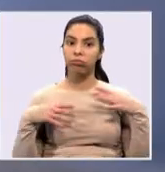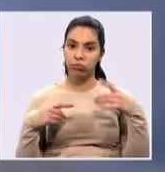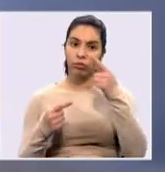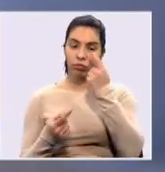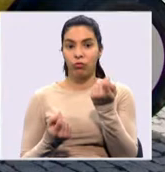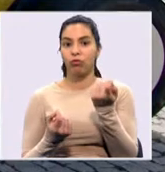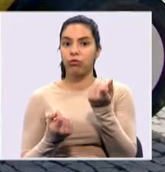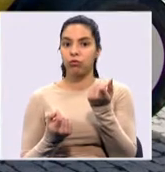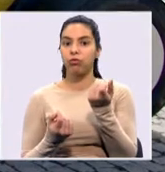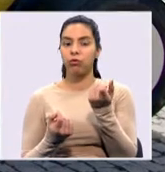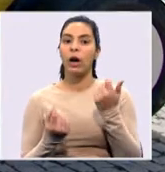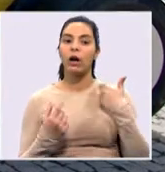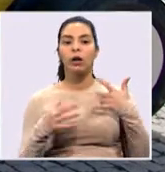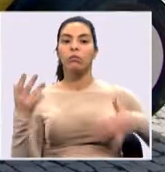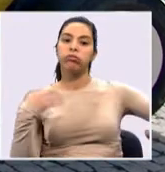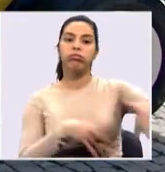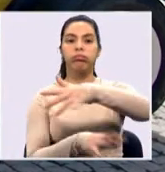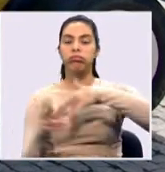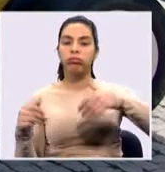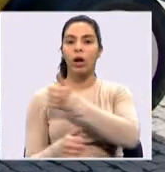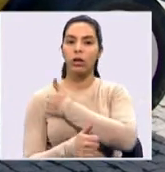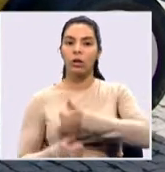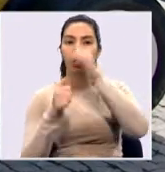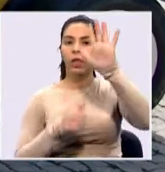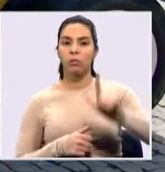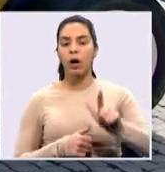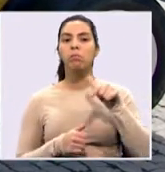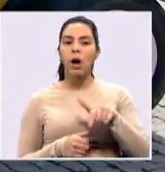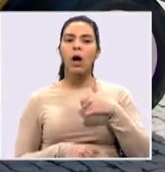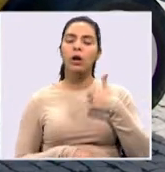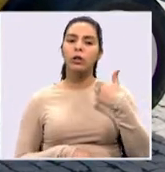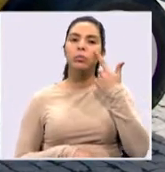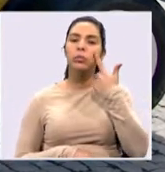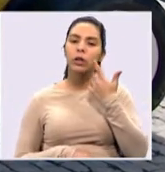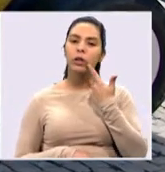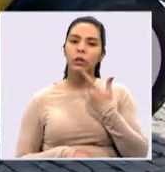Já passeámos um bocadinho agora pelas ruas de Lisboa, mas que experiência é que a